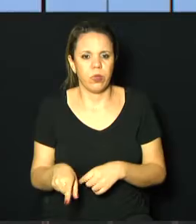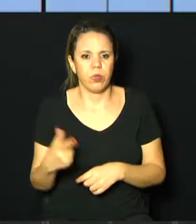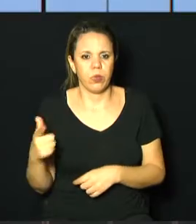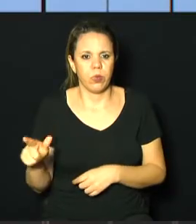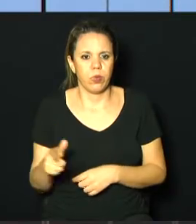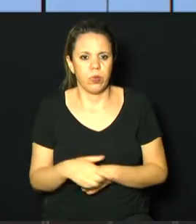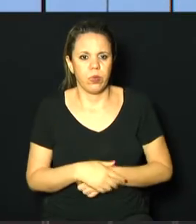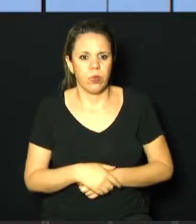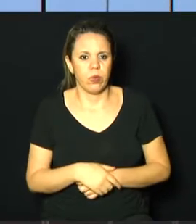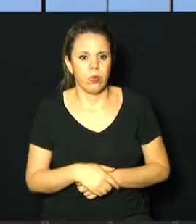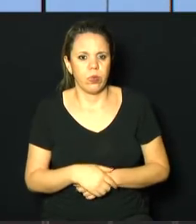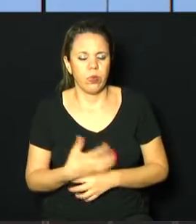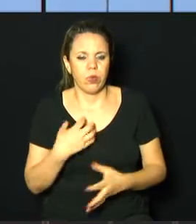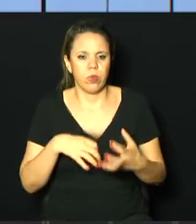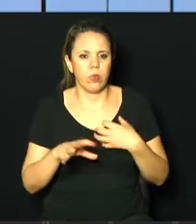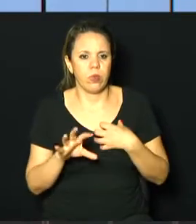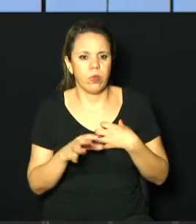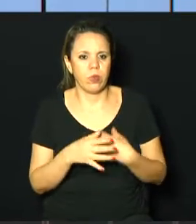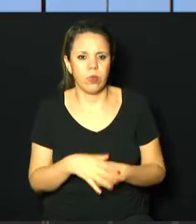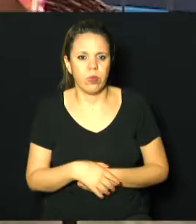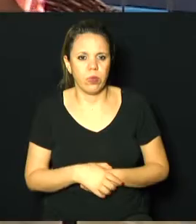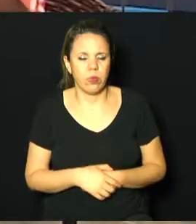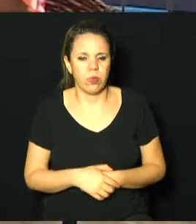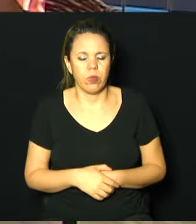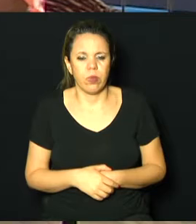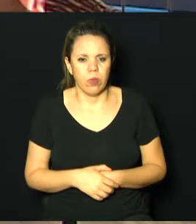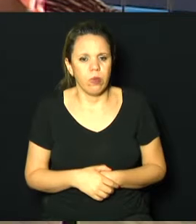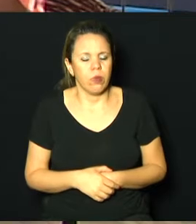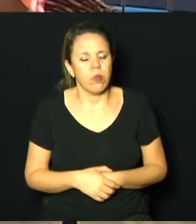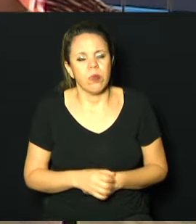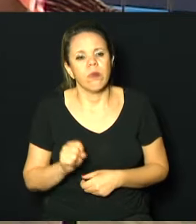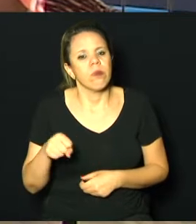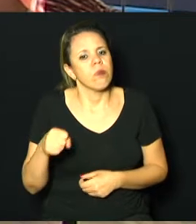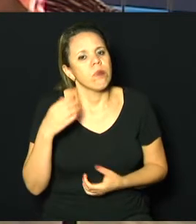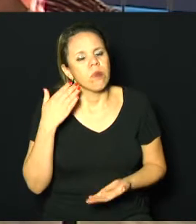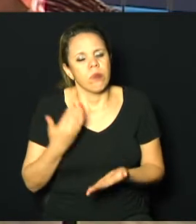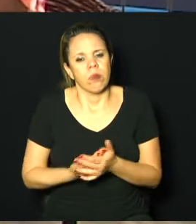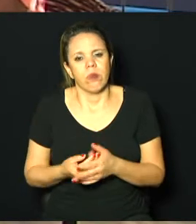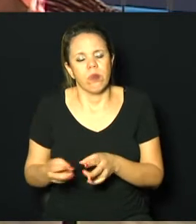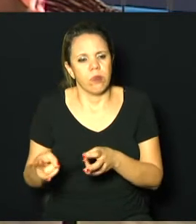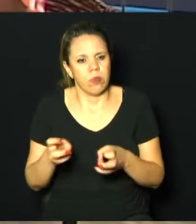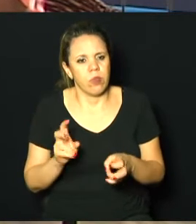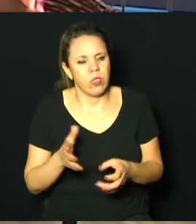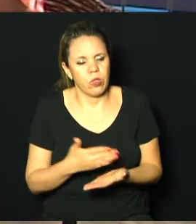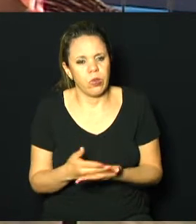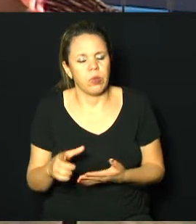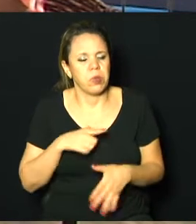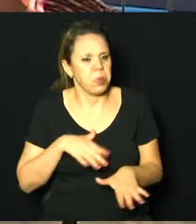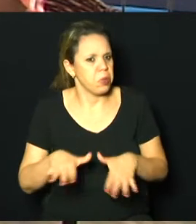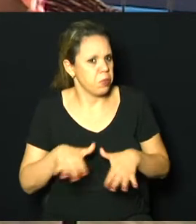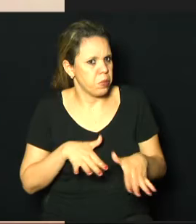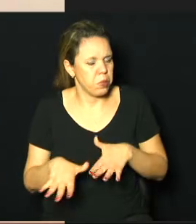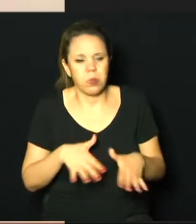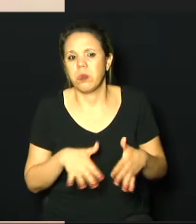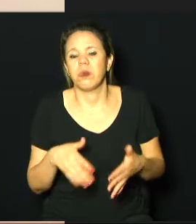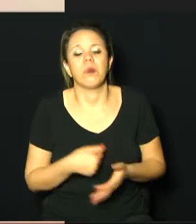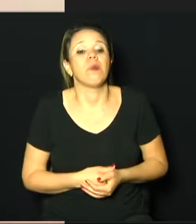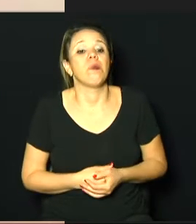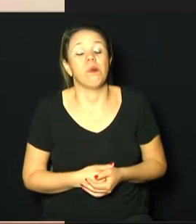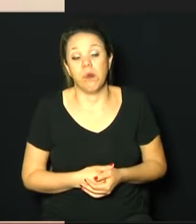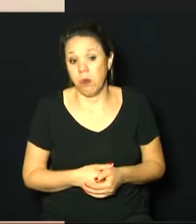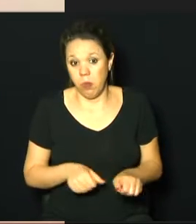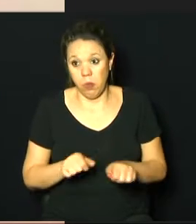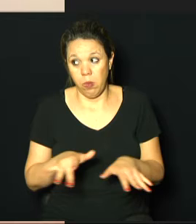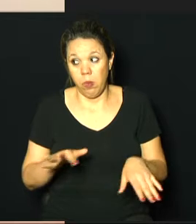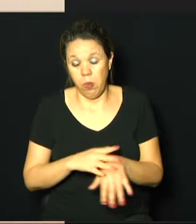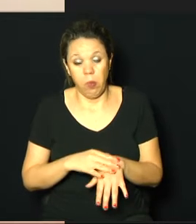mais empatia. eu acredito que sim, se a gente for olhar, já começou a existir um movimento, né, com essa